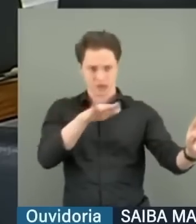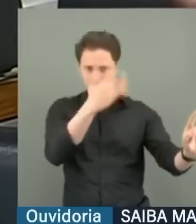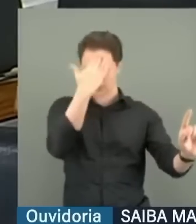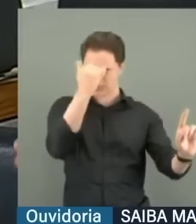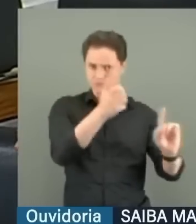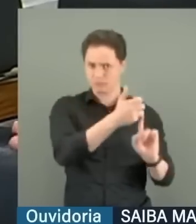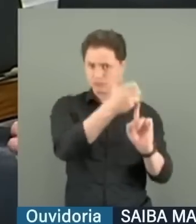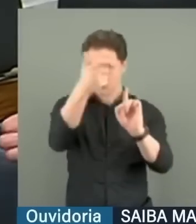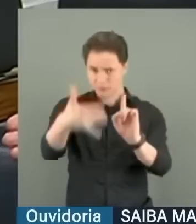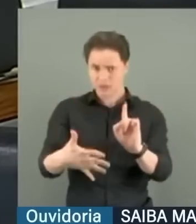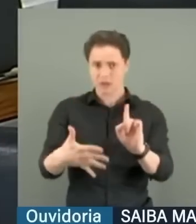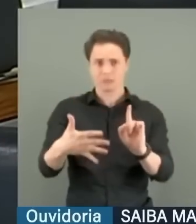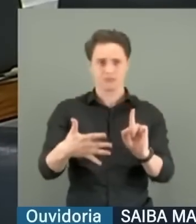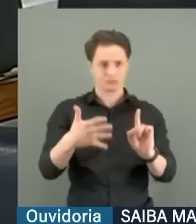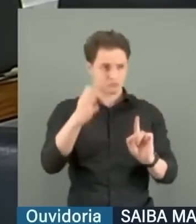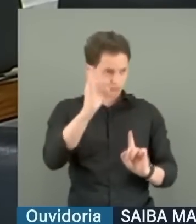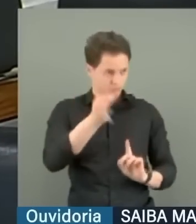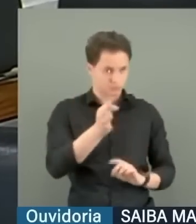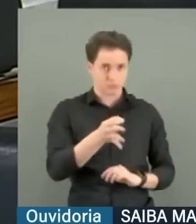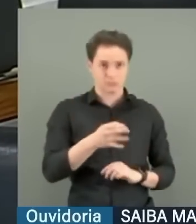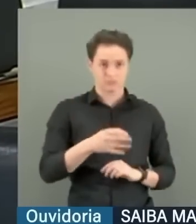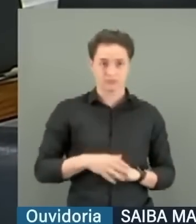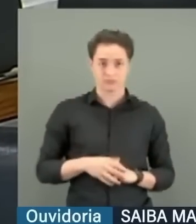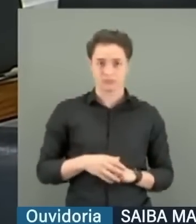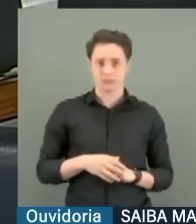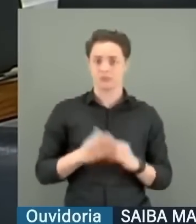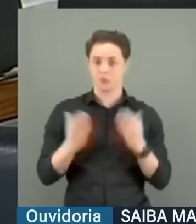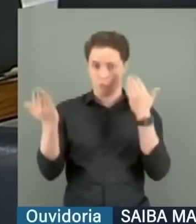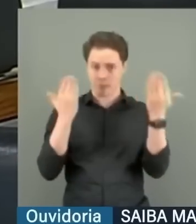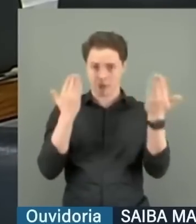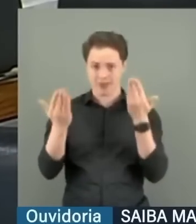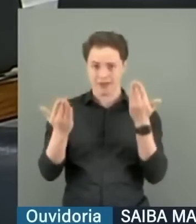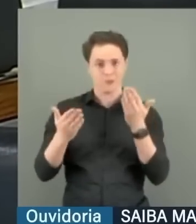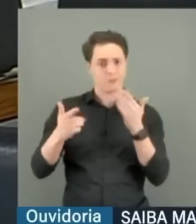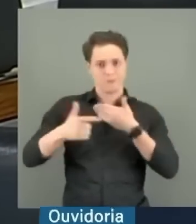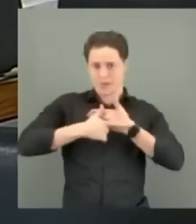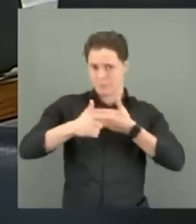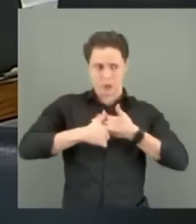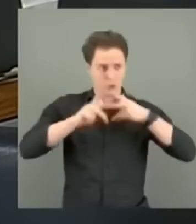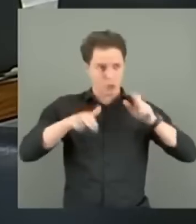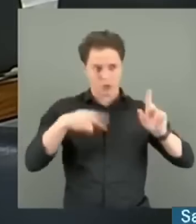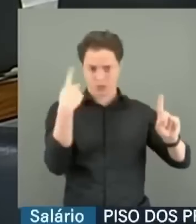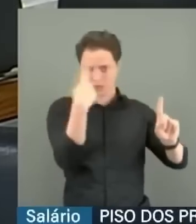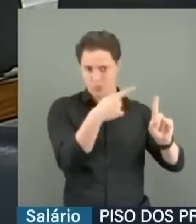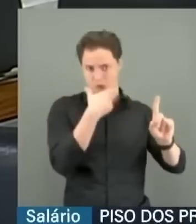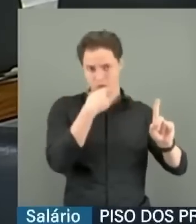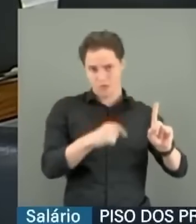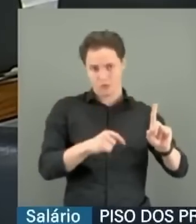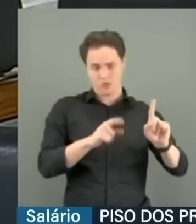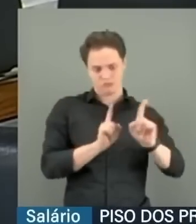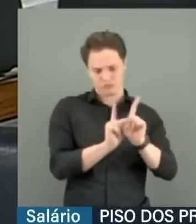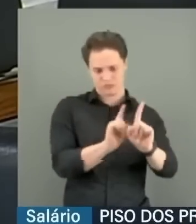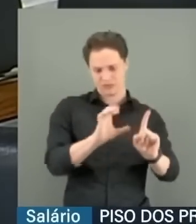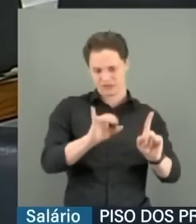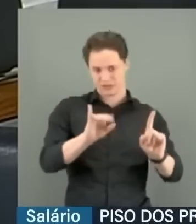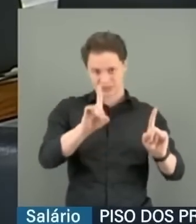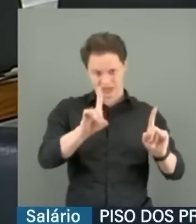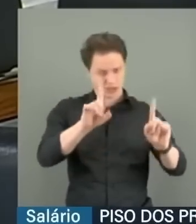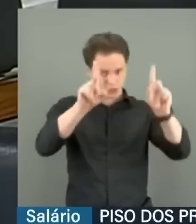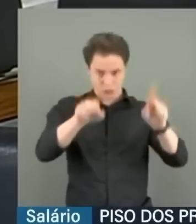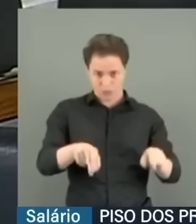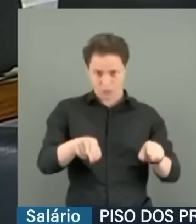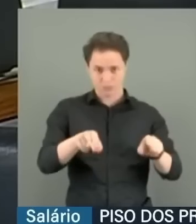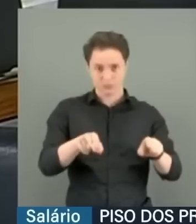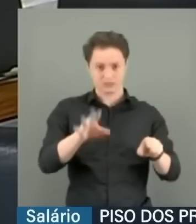vai dizer para nós o que aconteceu. Não é sim, isso? Eu acredito que sim. É o mesmo papel então que o senhor o Coronel Cid assim